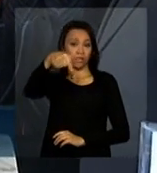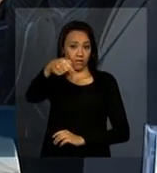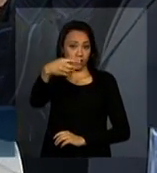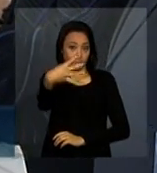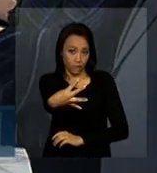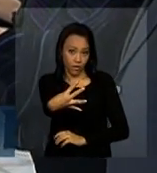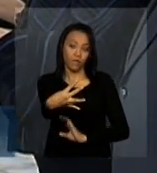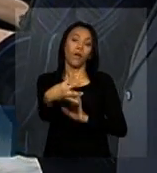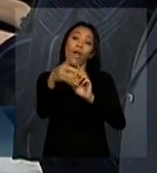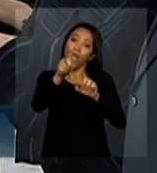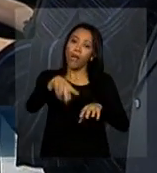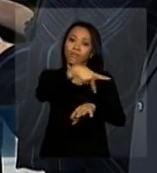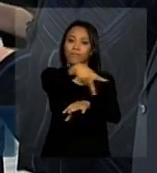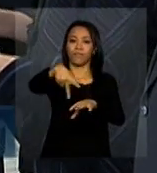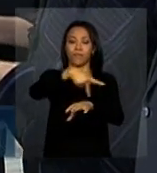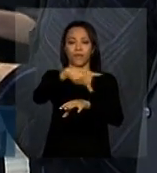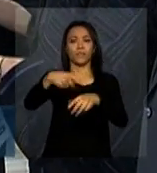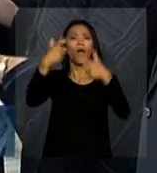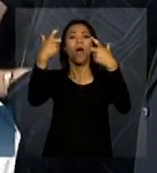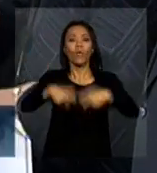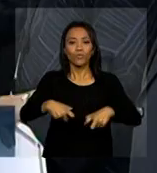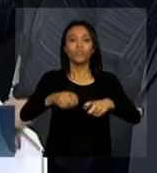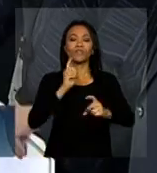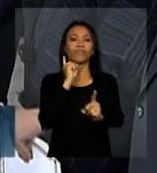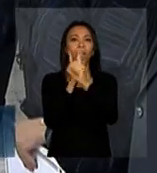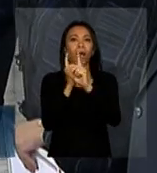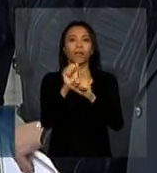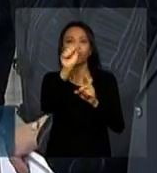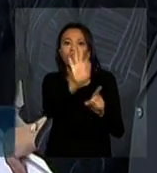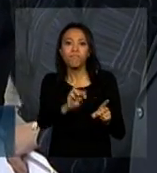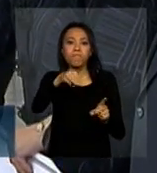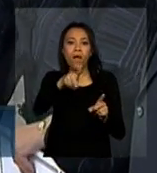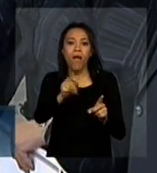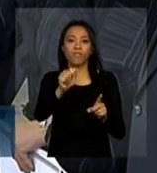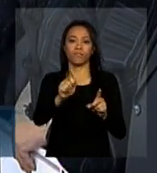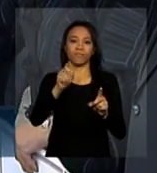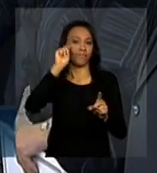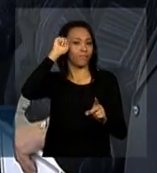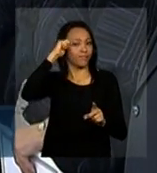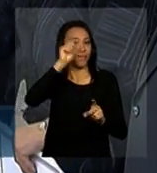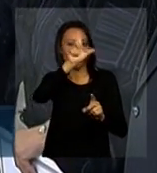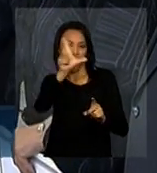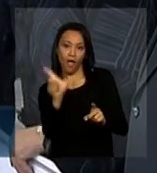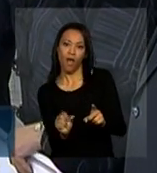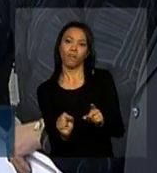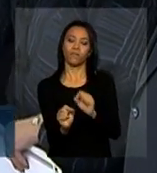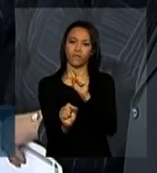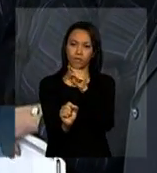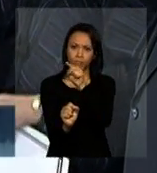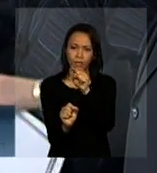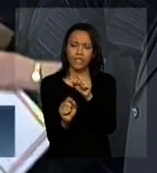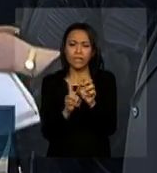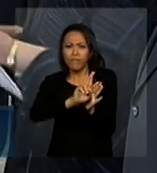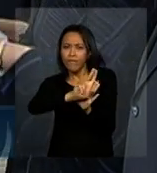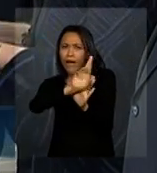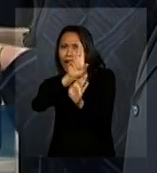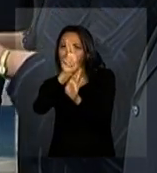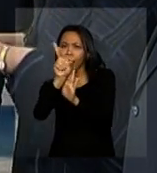1974. É um país também localizado na África, um país que tem vários